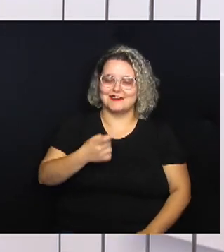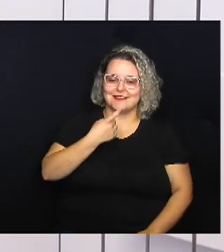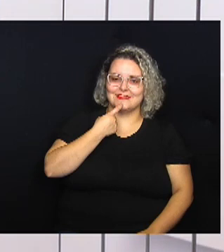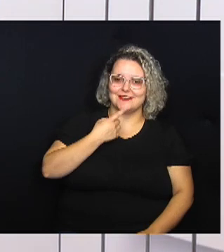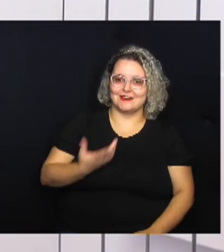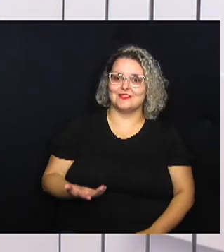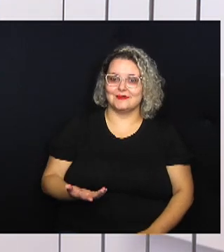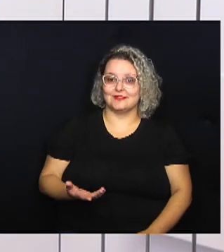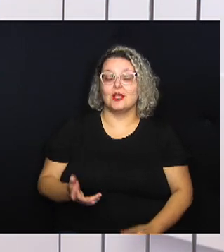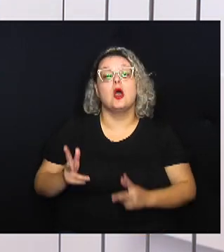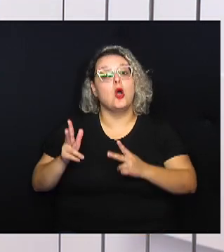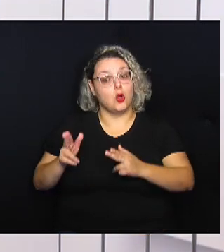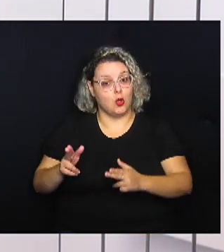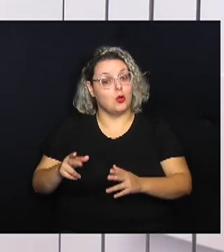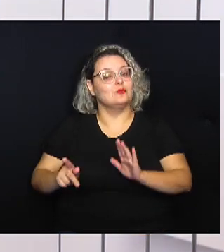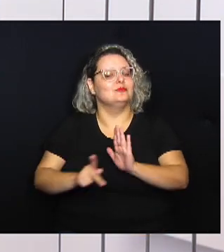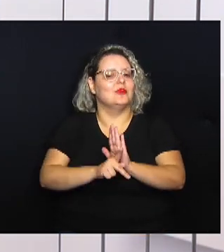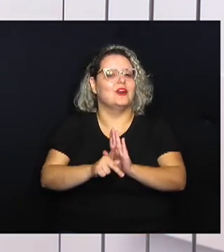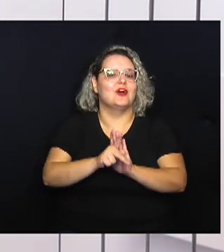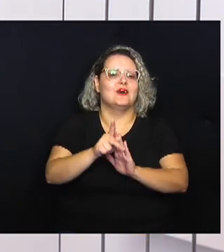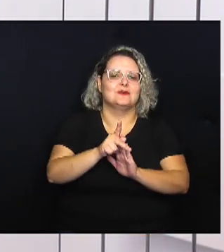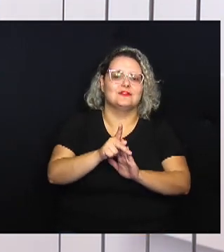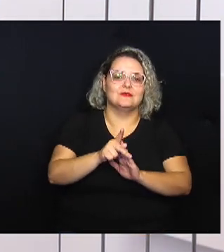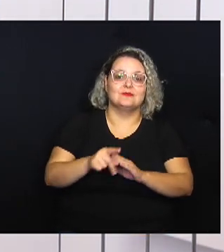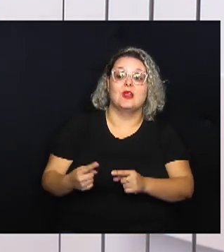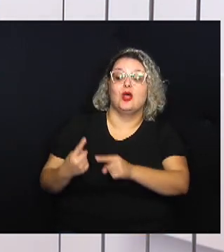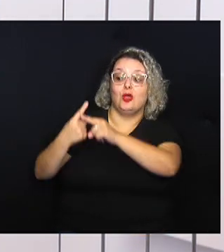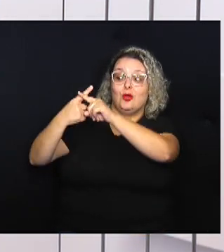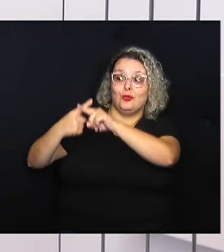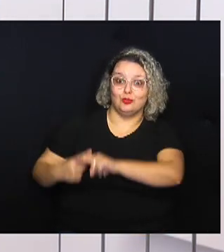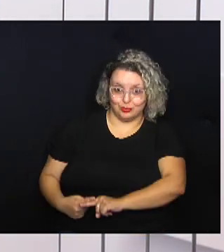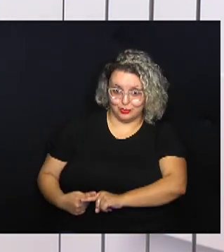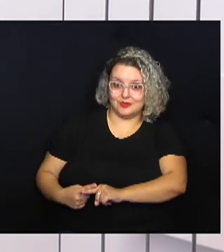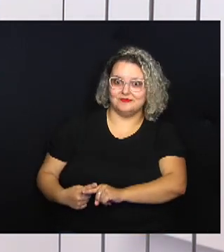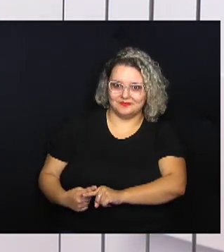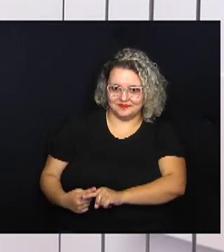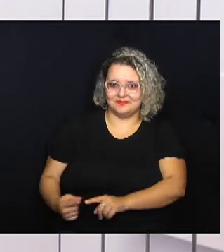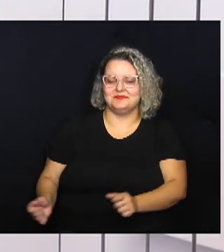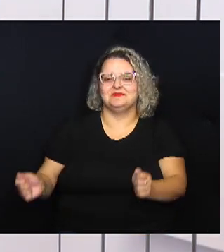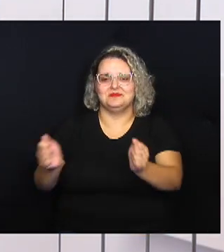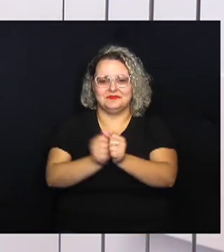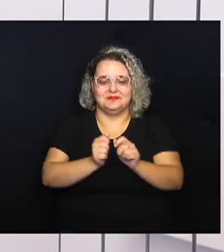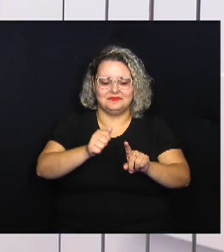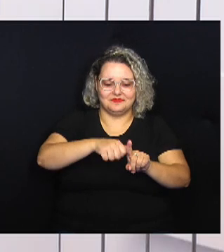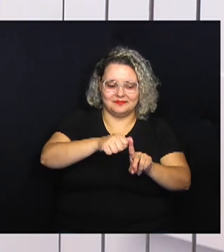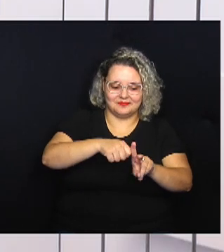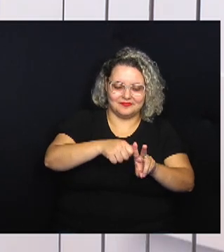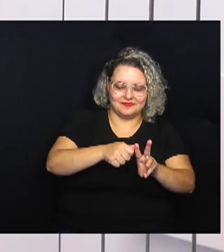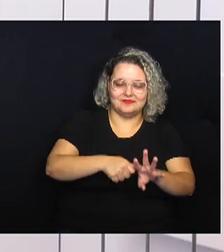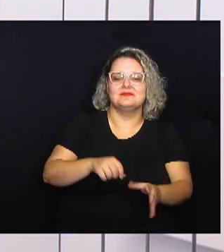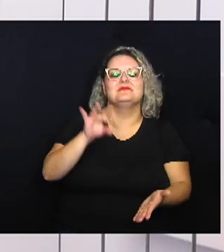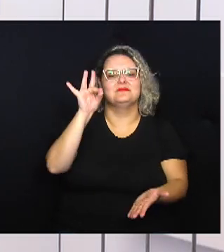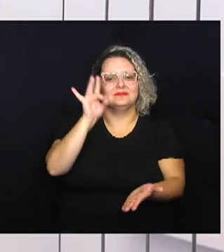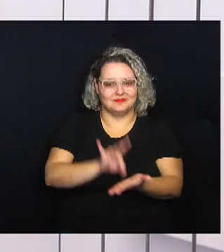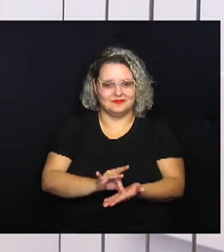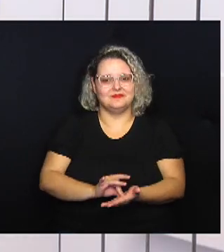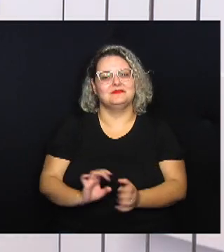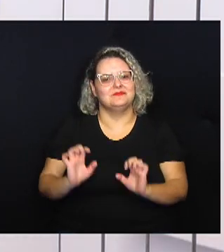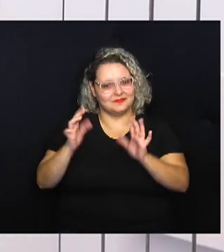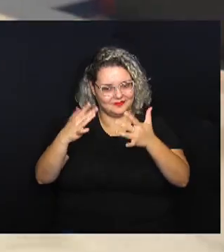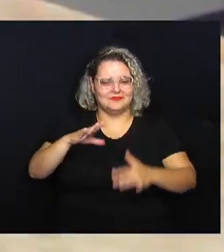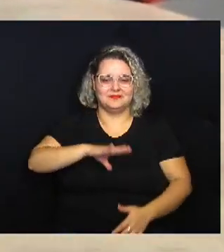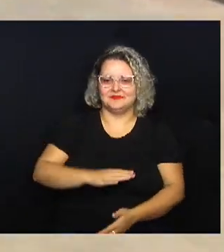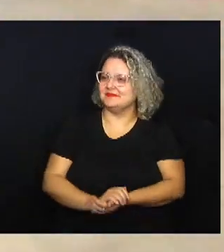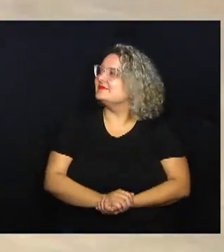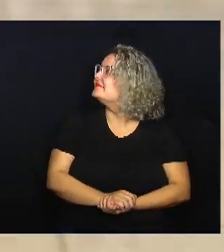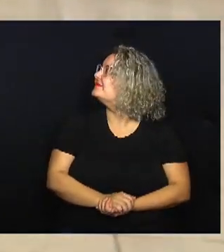de acordo com o projeto a competição deve integrar o calendário oficial de datas e eventos municipais